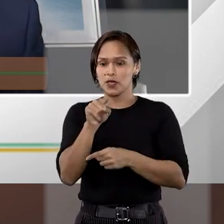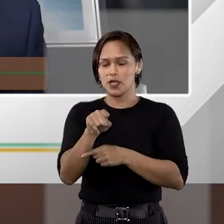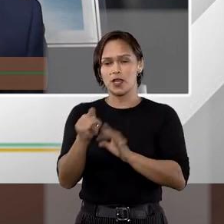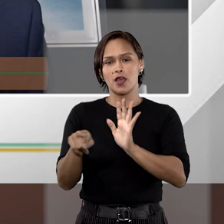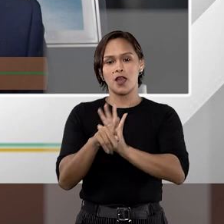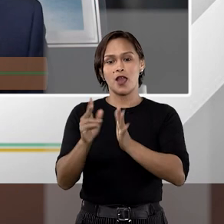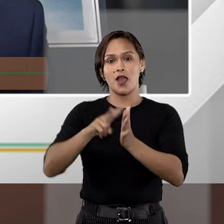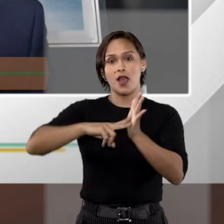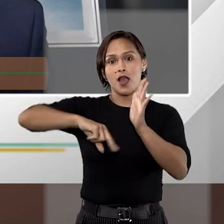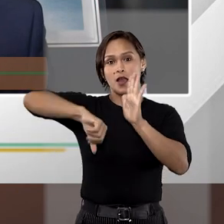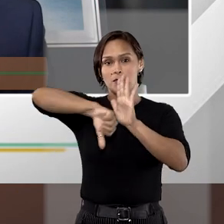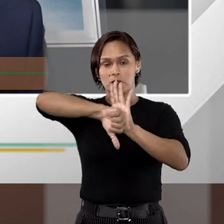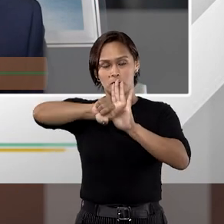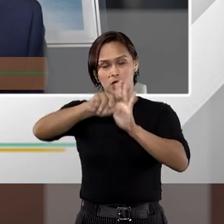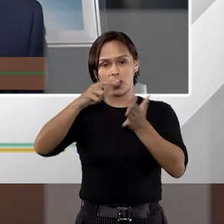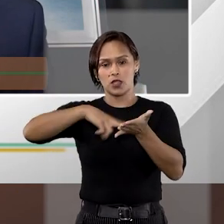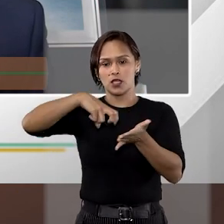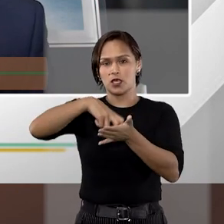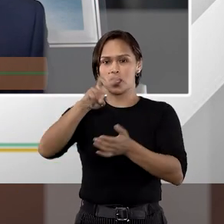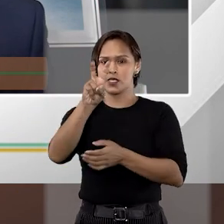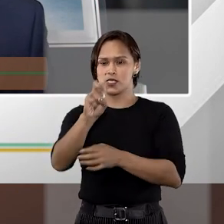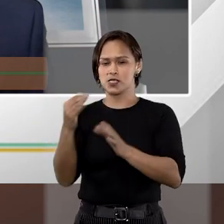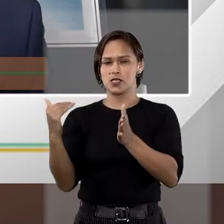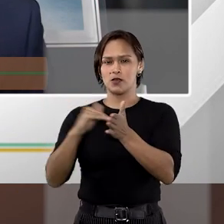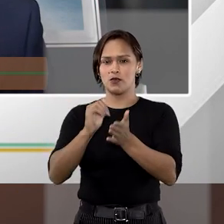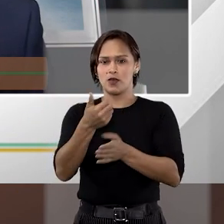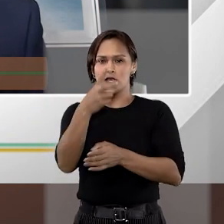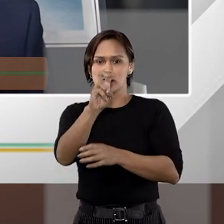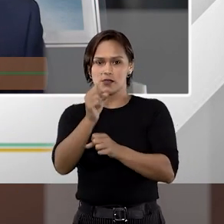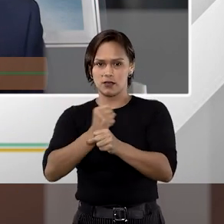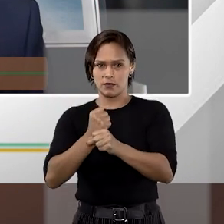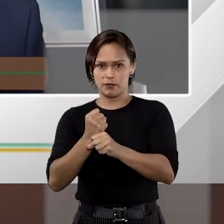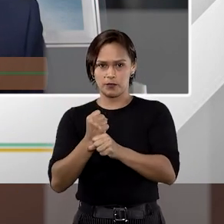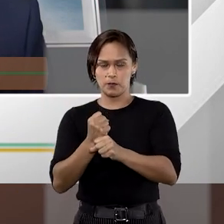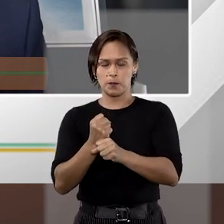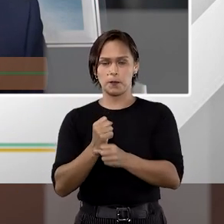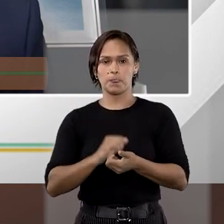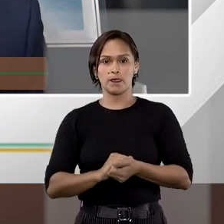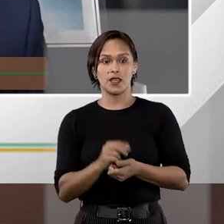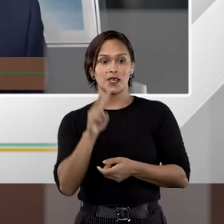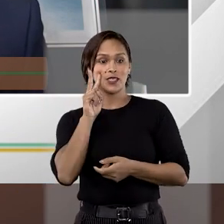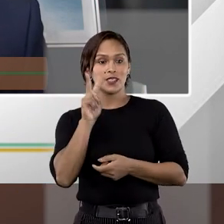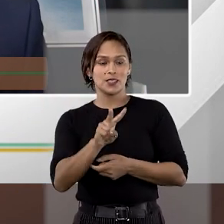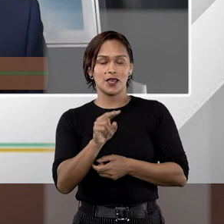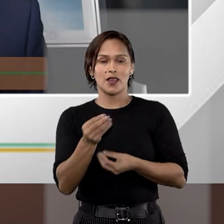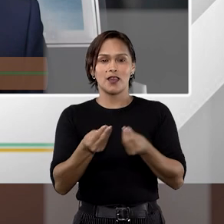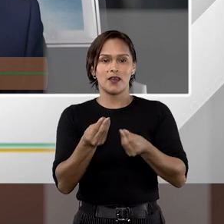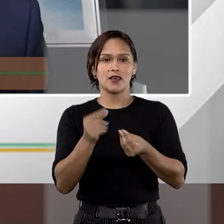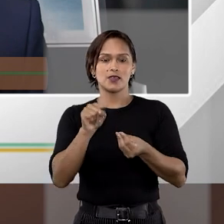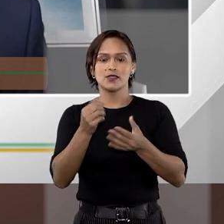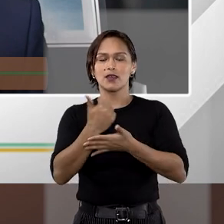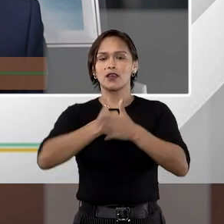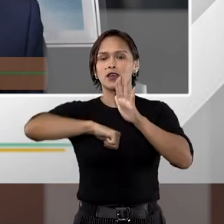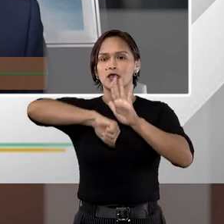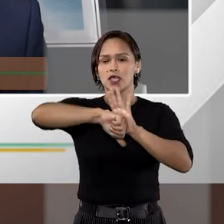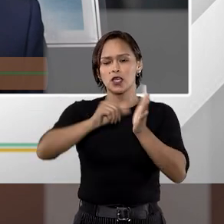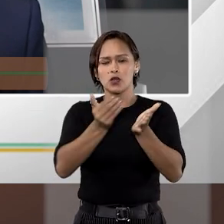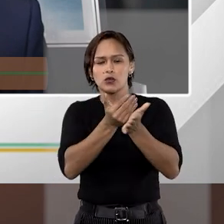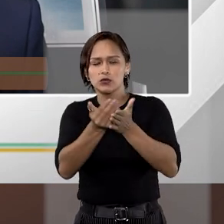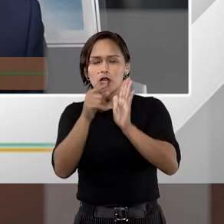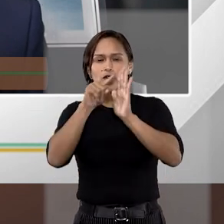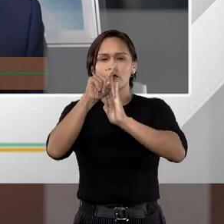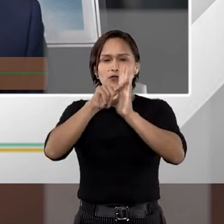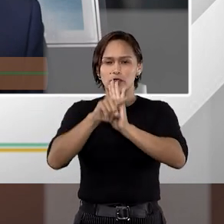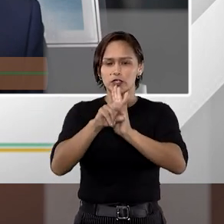a pena do crime de tráfico de drogas é de cinco a 15 anos eu assisti crime